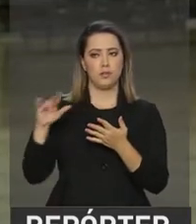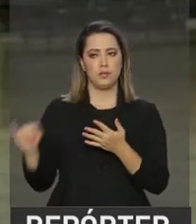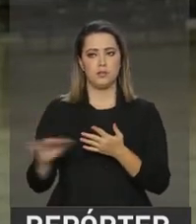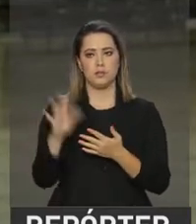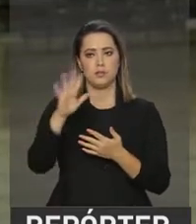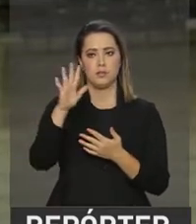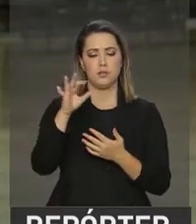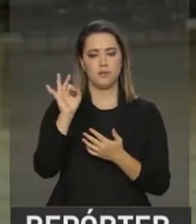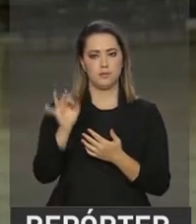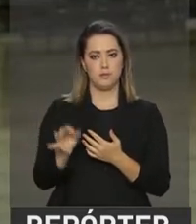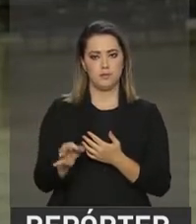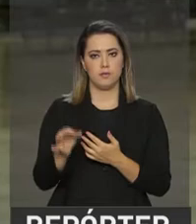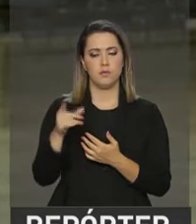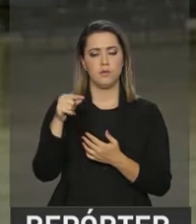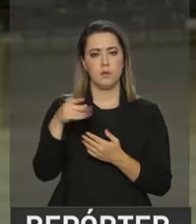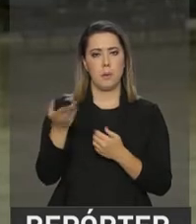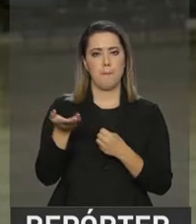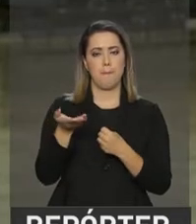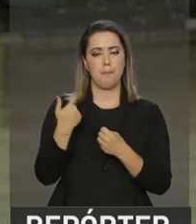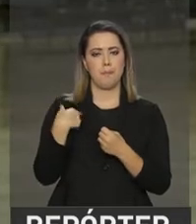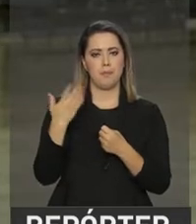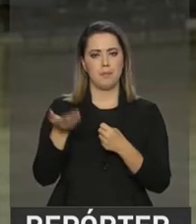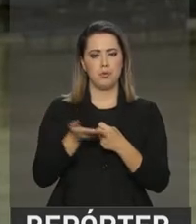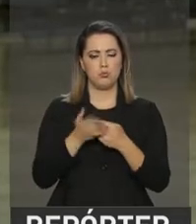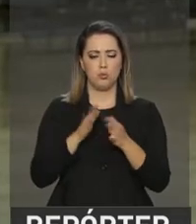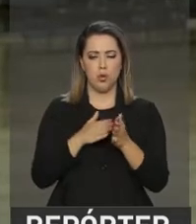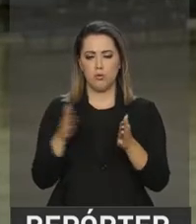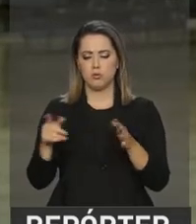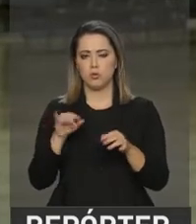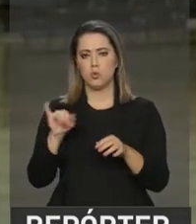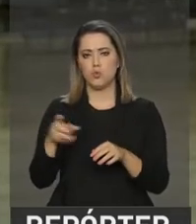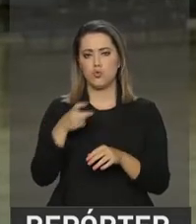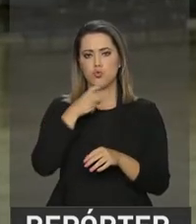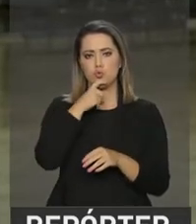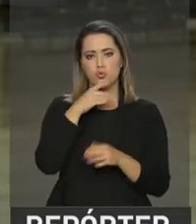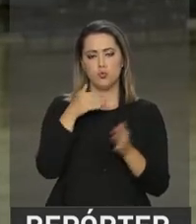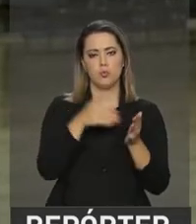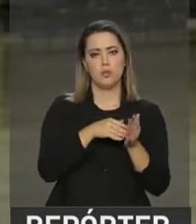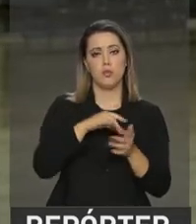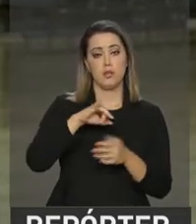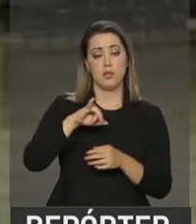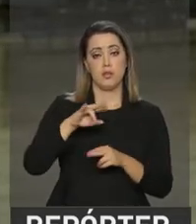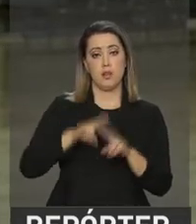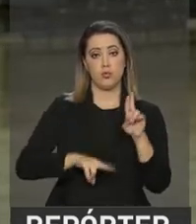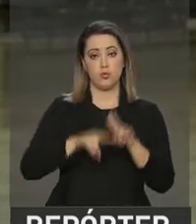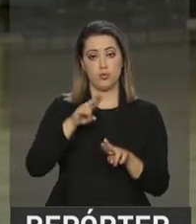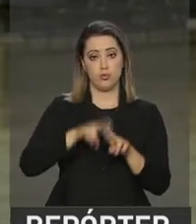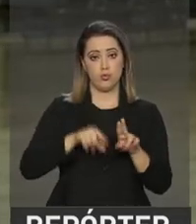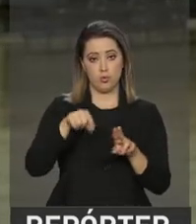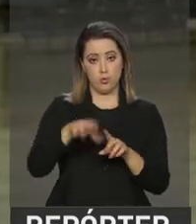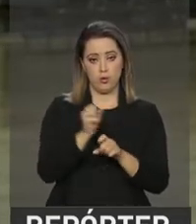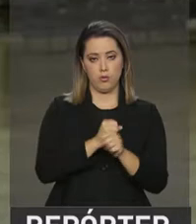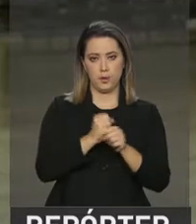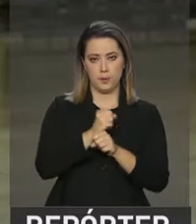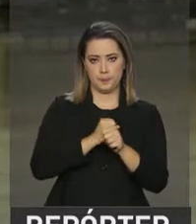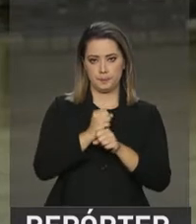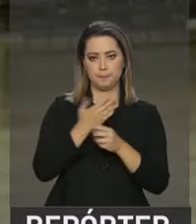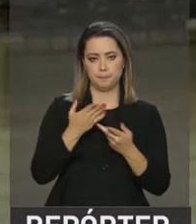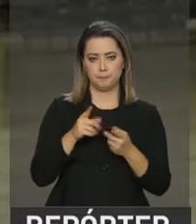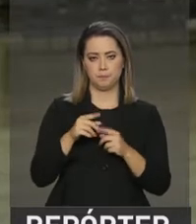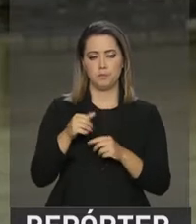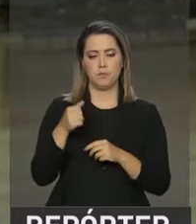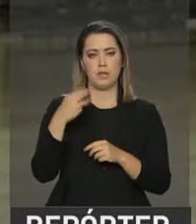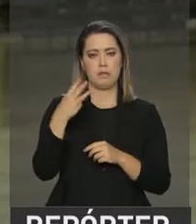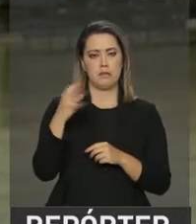oficial do país medida entre julho de 2016 e junho de 2017 que fechou em